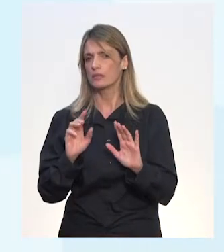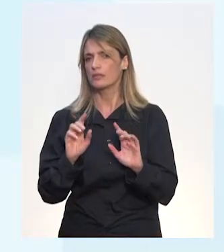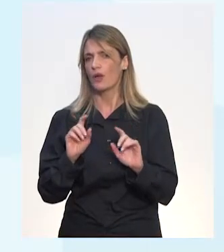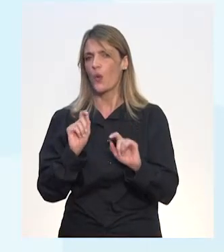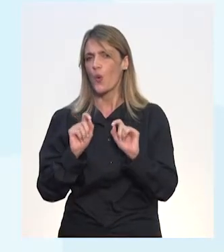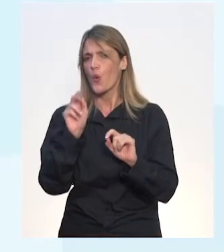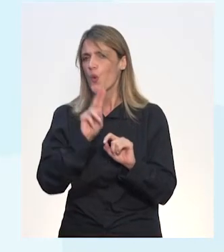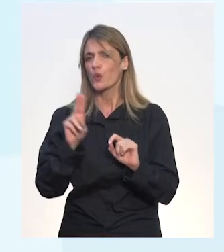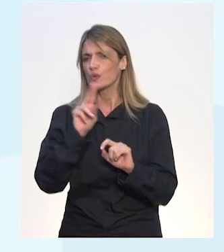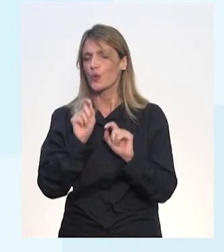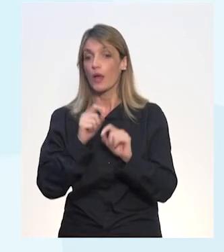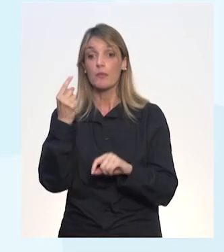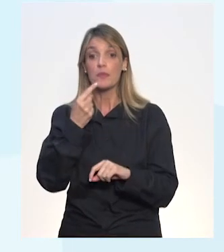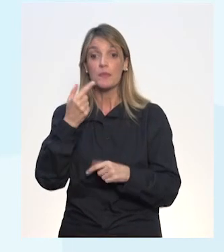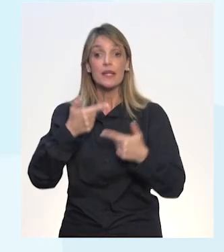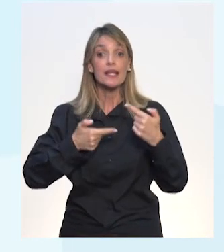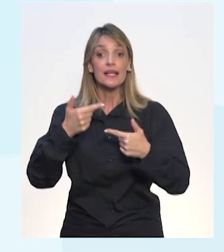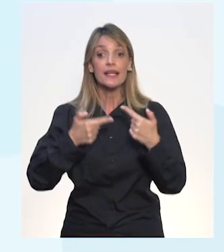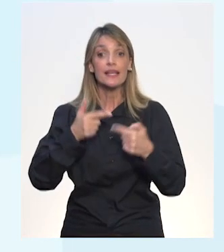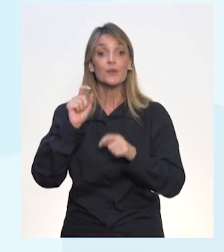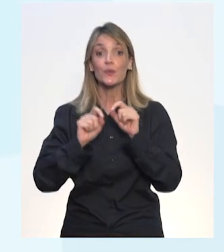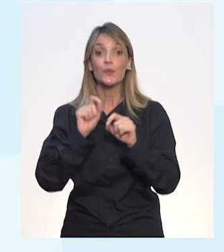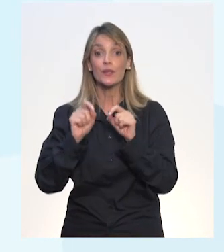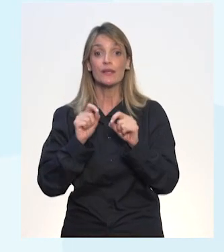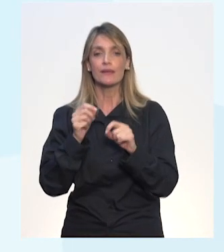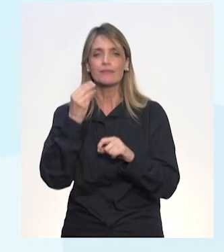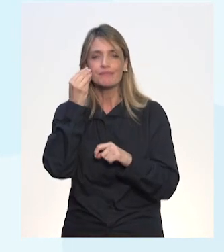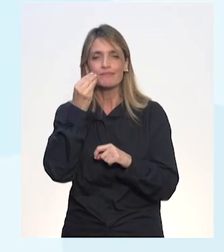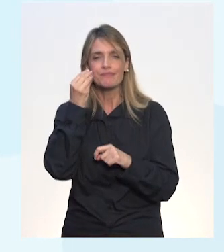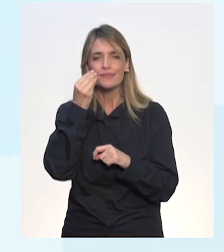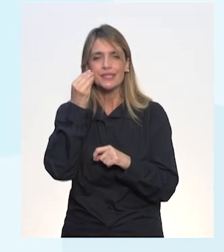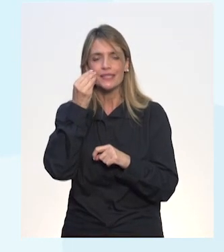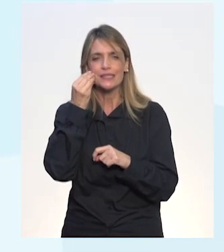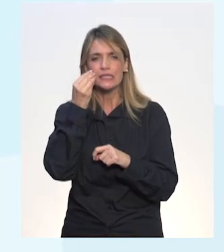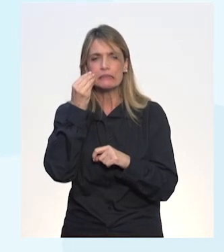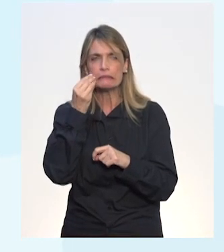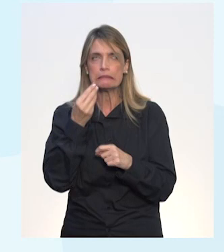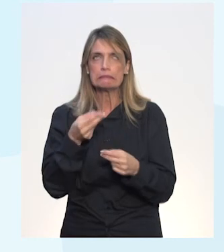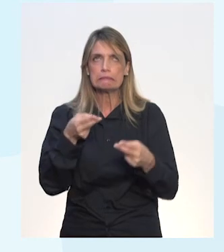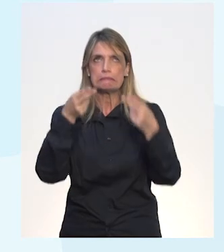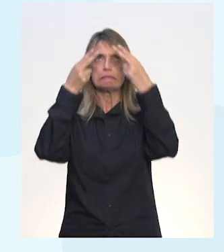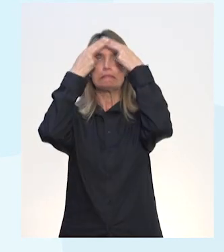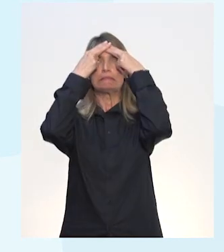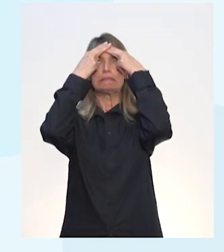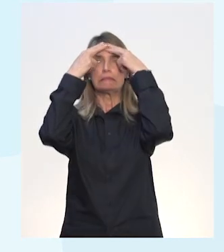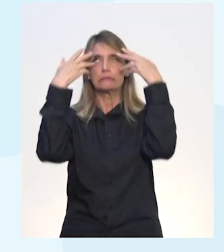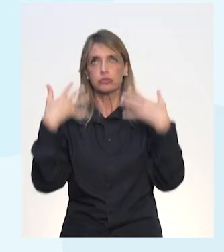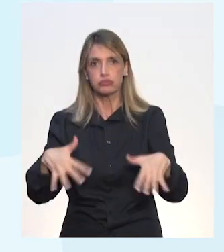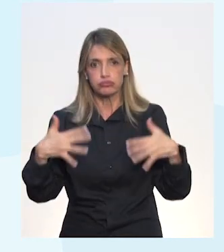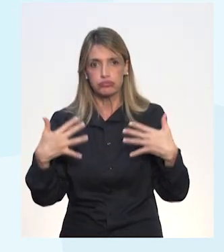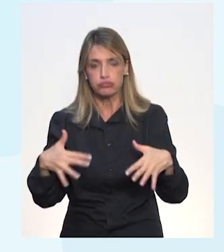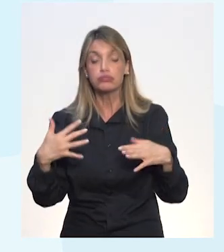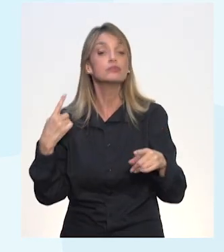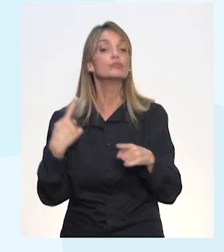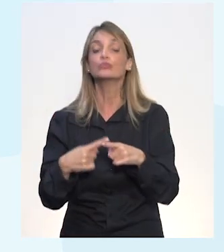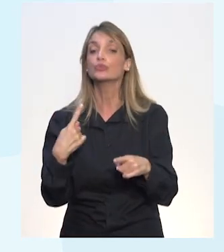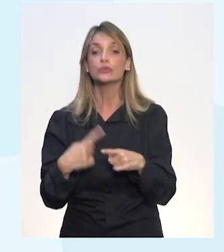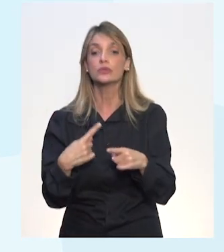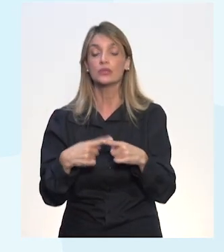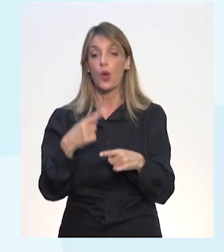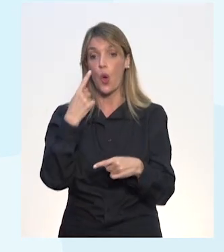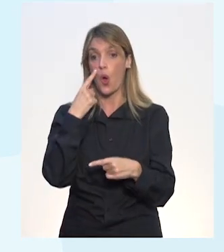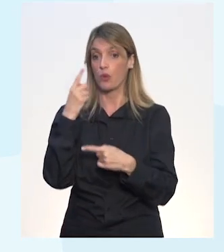que a Primeira Guerra Mundial acabou sendo uma experiência tão traumática. De modo que, olha que